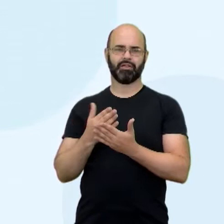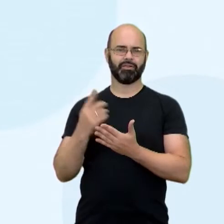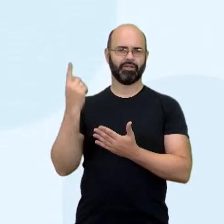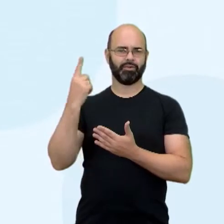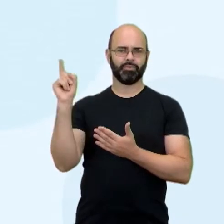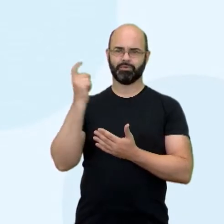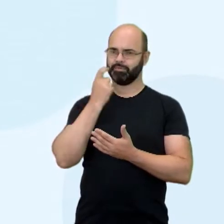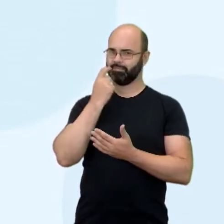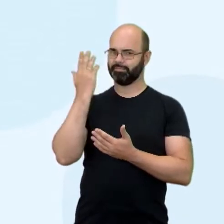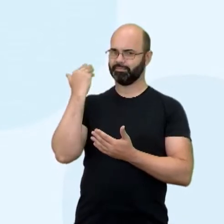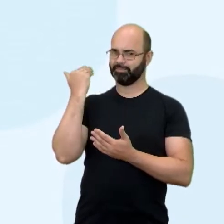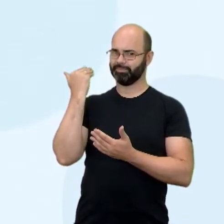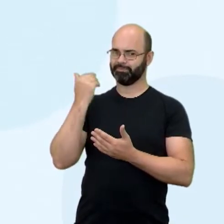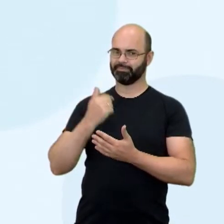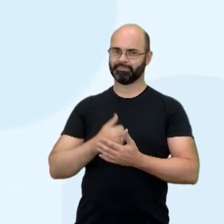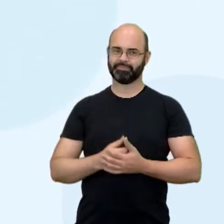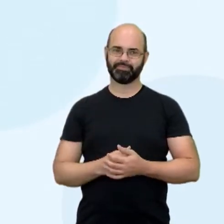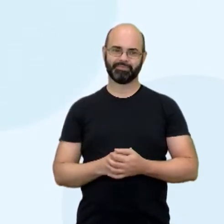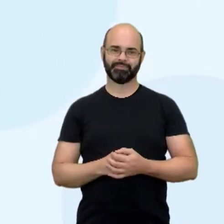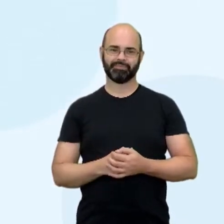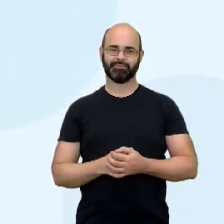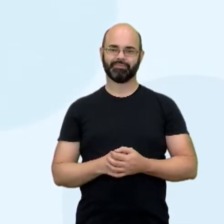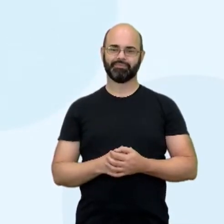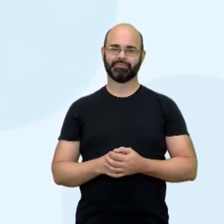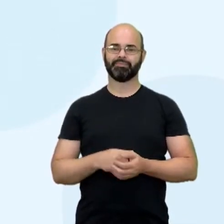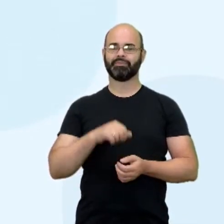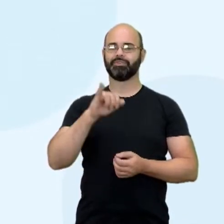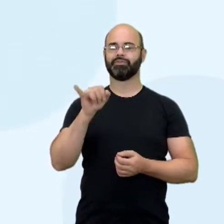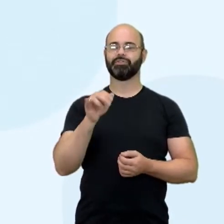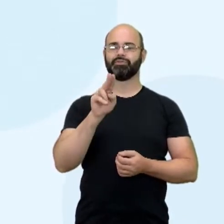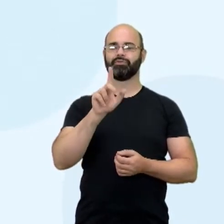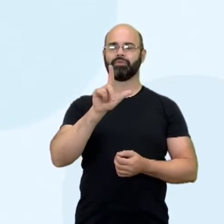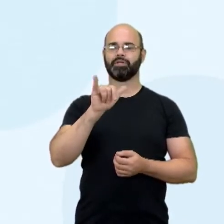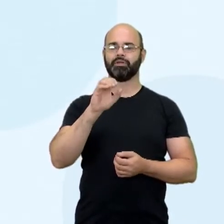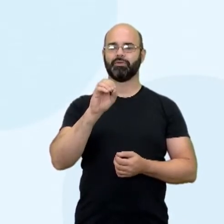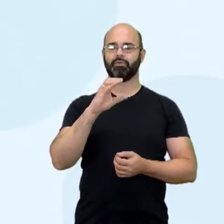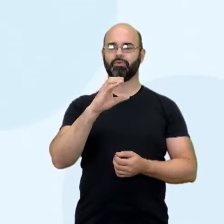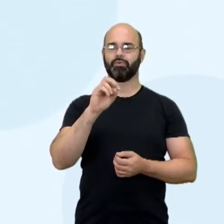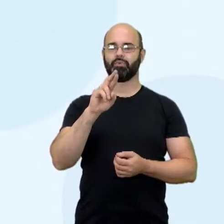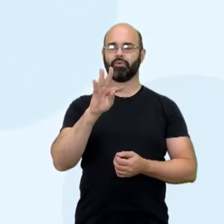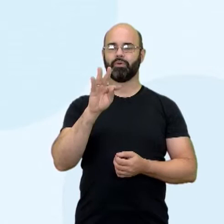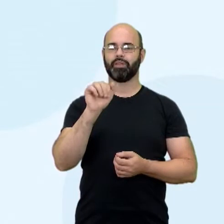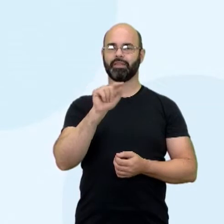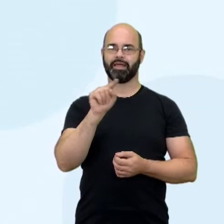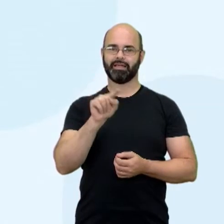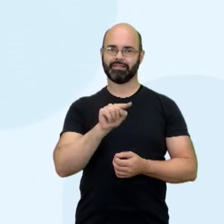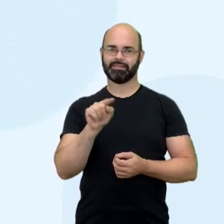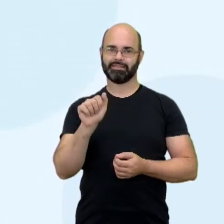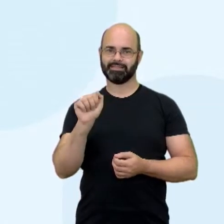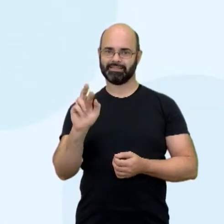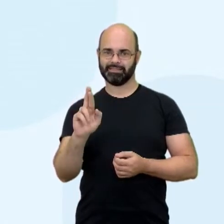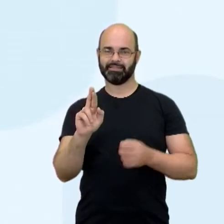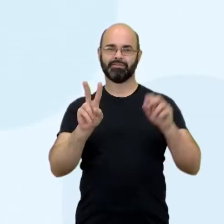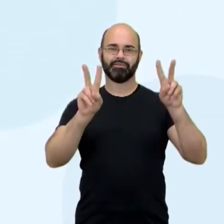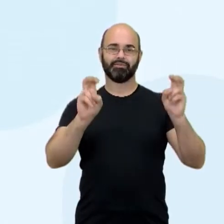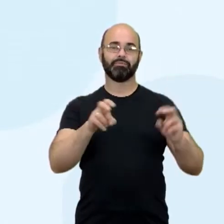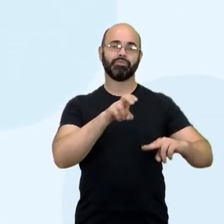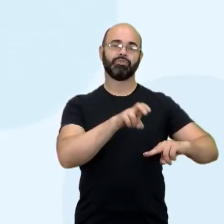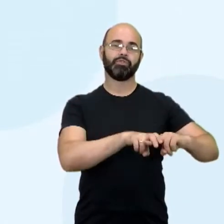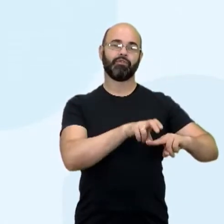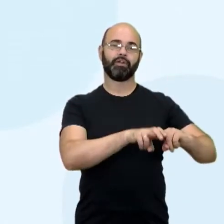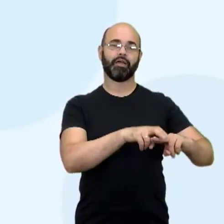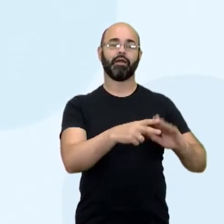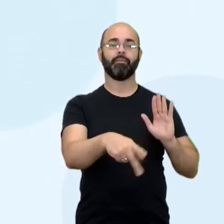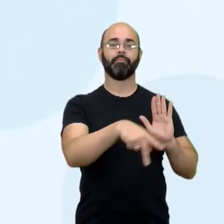gente trabalhou com um conto aí do Júlio Cortázar, né? Propriedades de um sofá, tá bom? E trabalhando com as